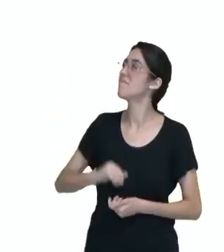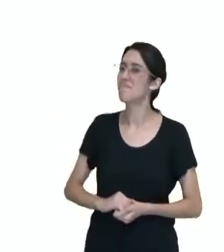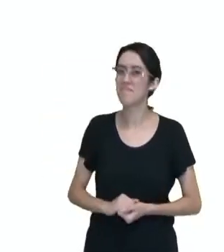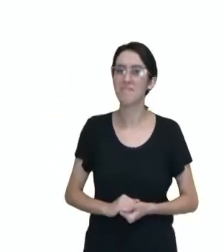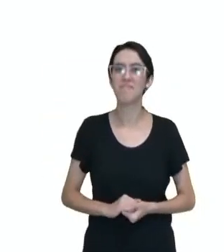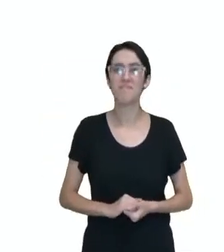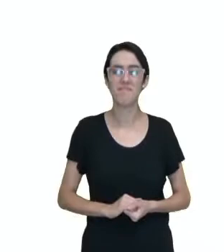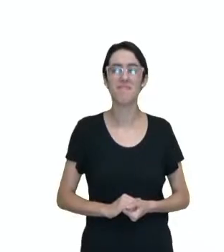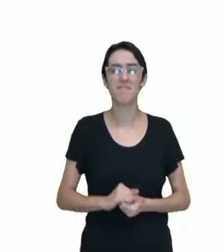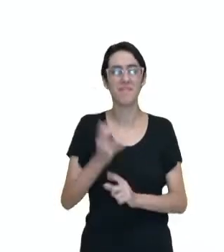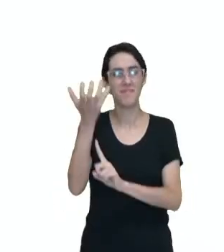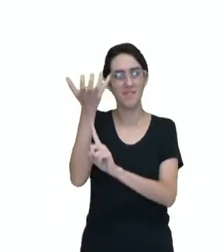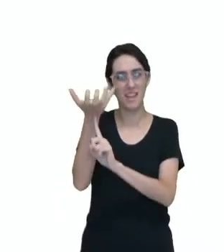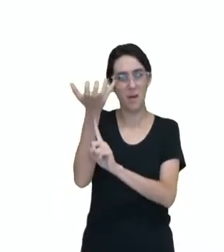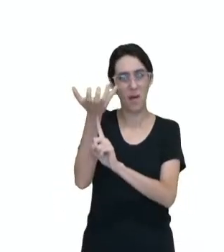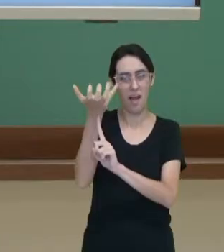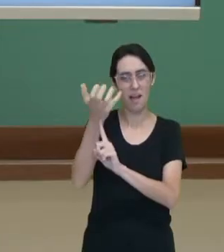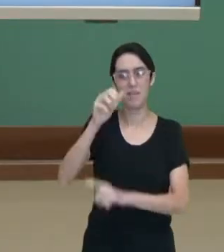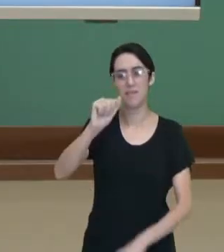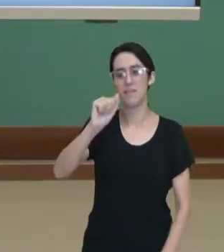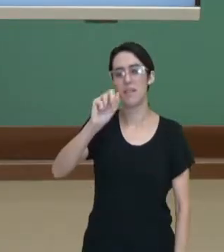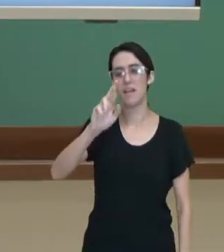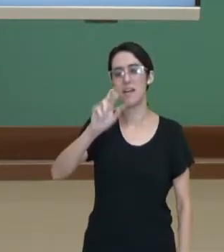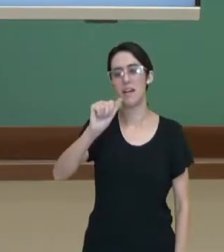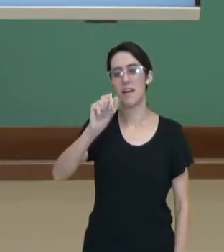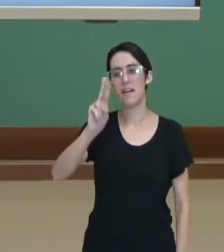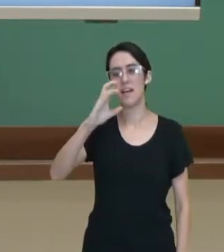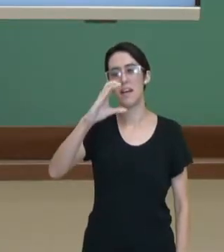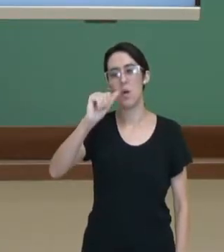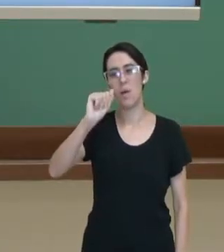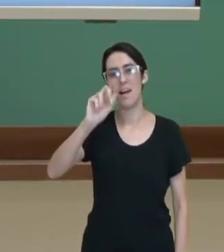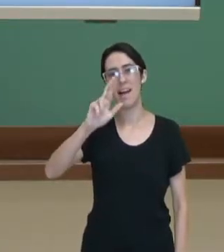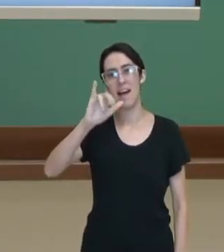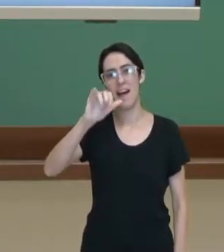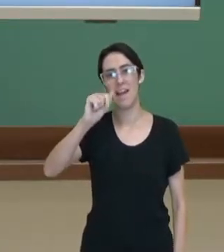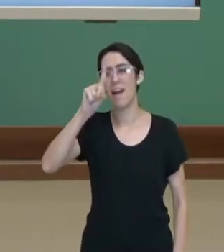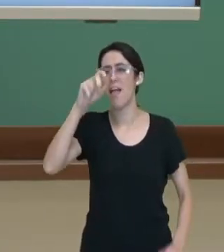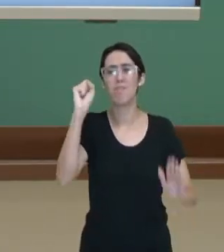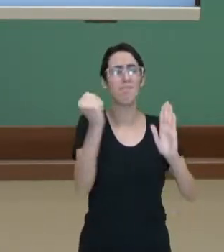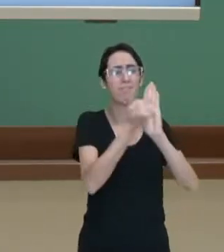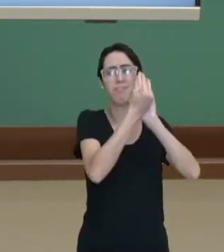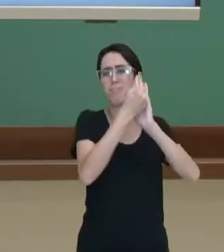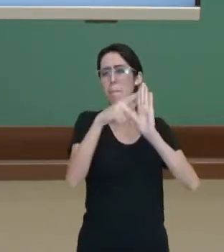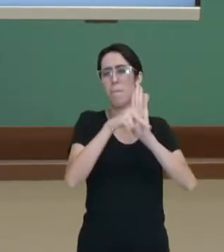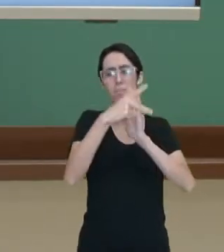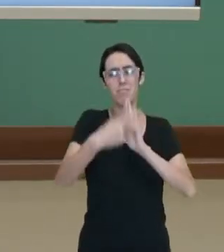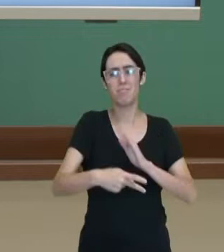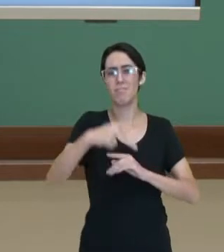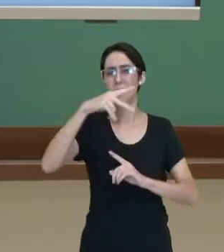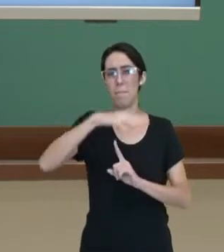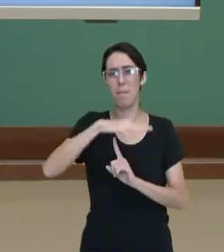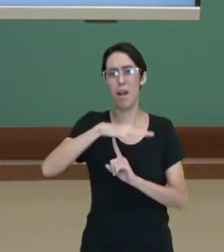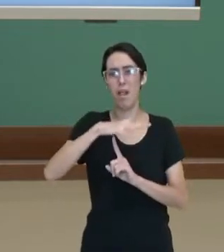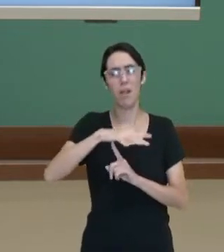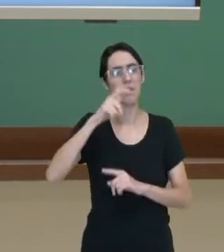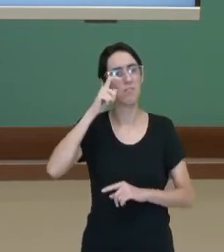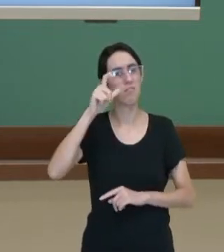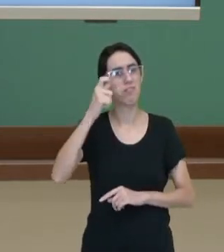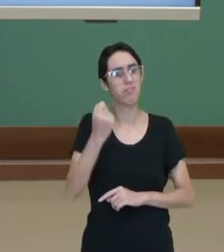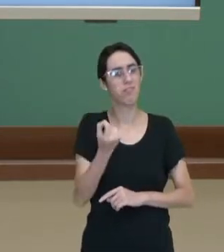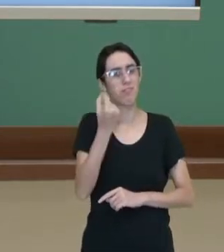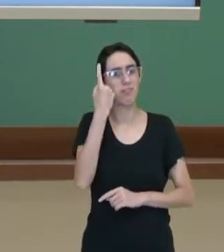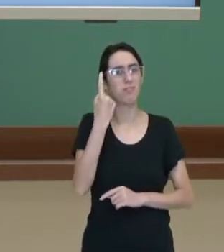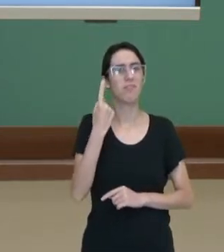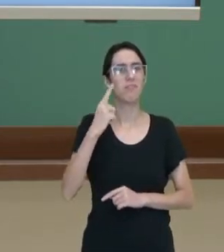A araucária, ela é a árvore símbolo do Paraná. O que é muito interessante, né? Esses